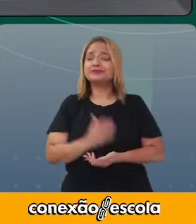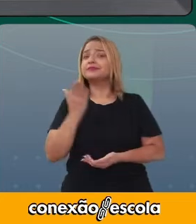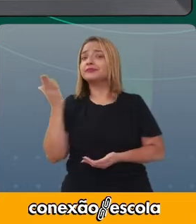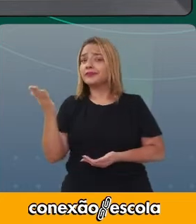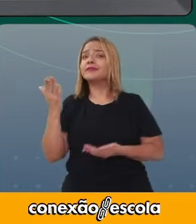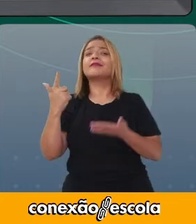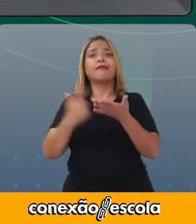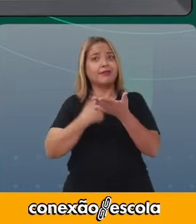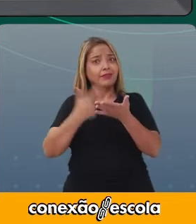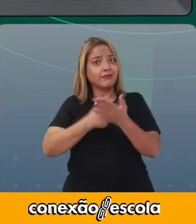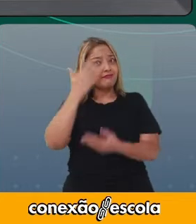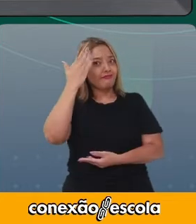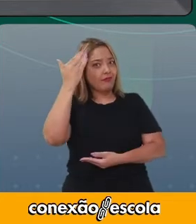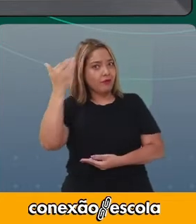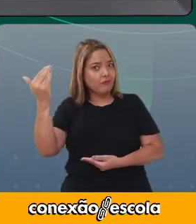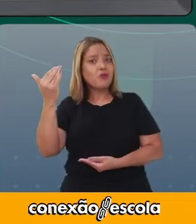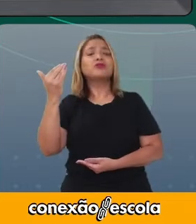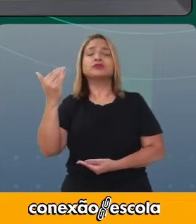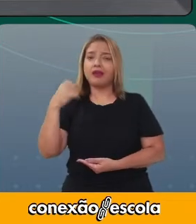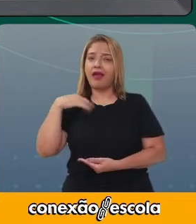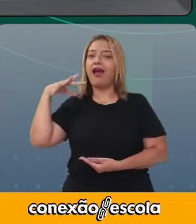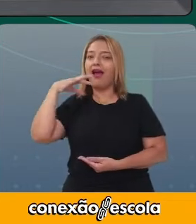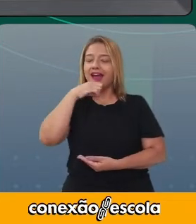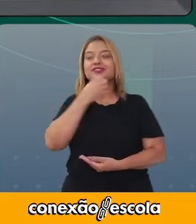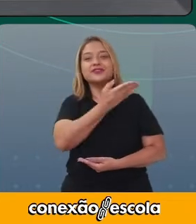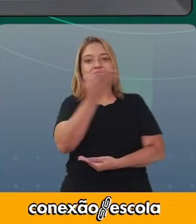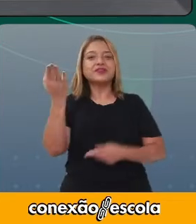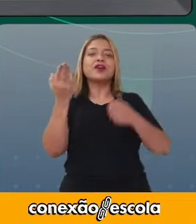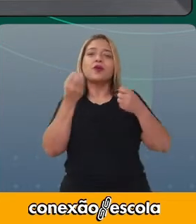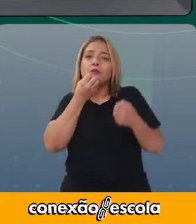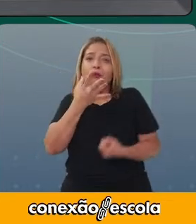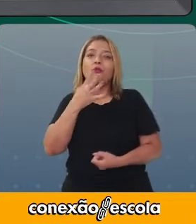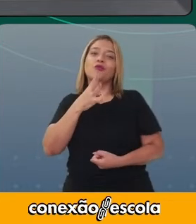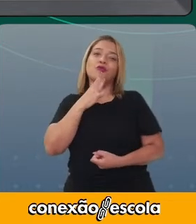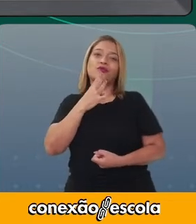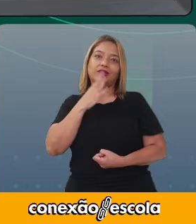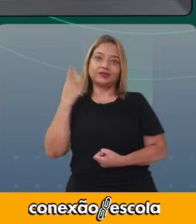clássico, gente, que eu acho que vale a pena a gente conhecer.